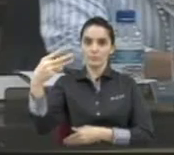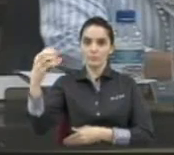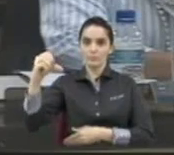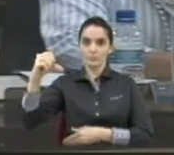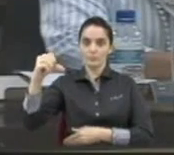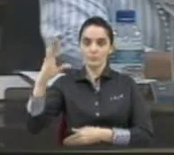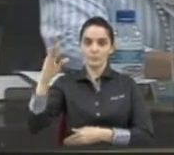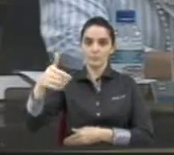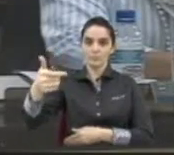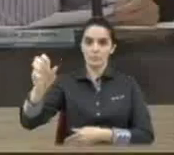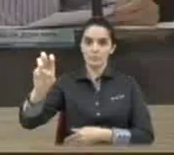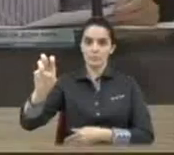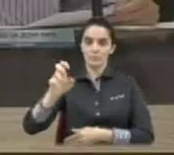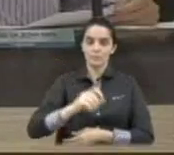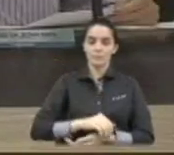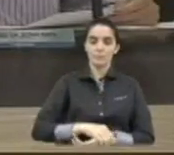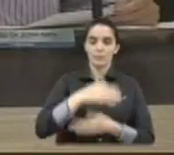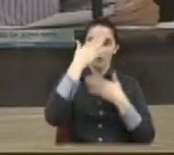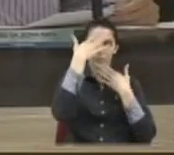4739/15. Obrigado.